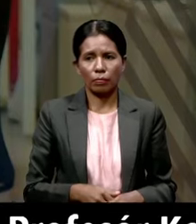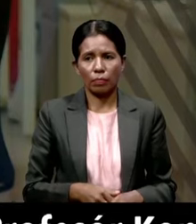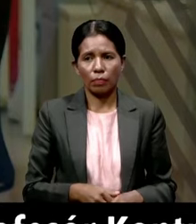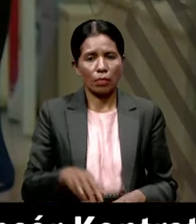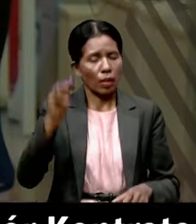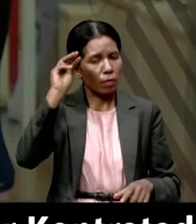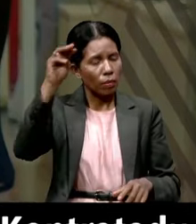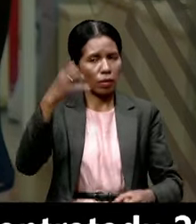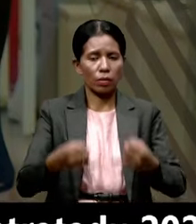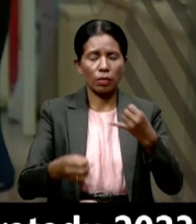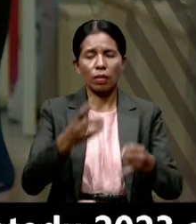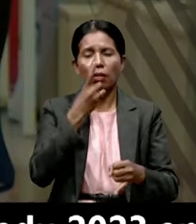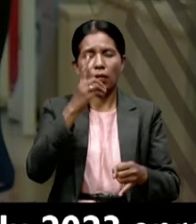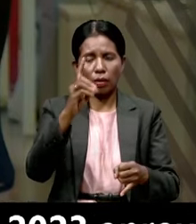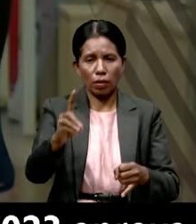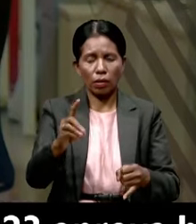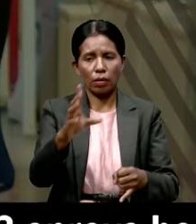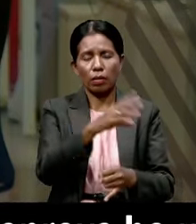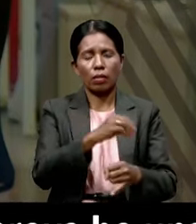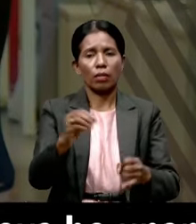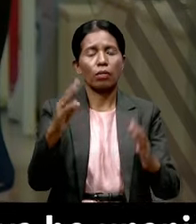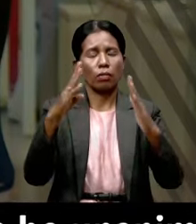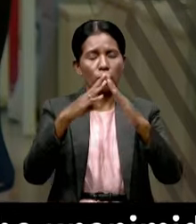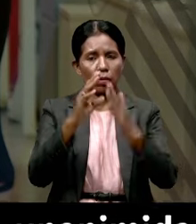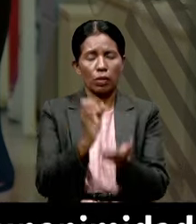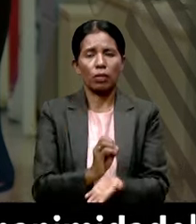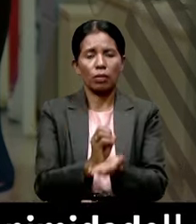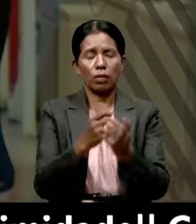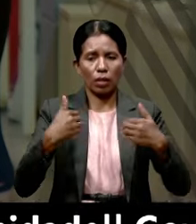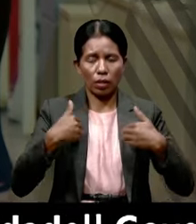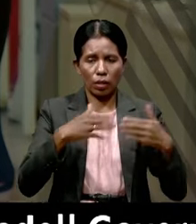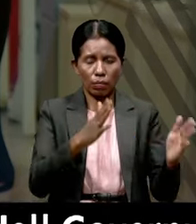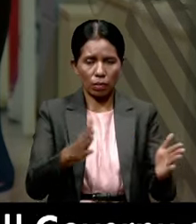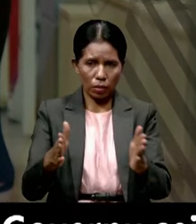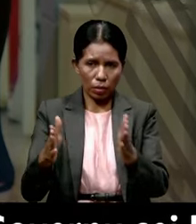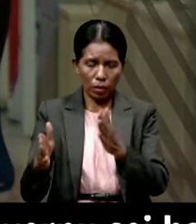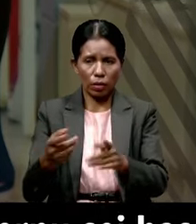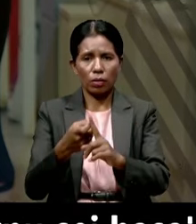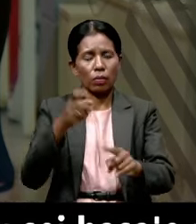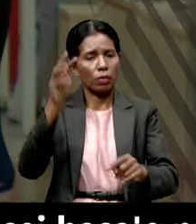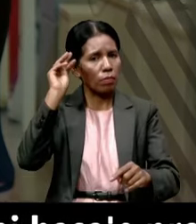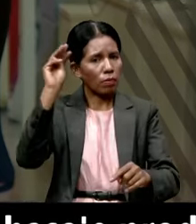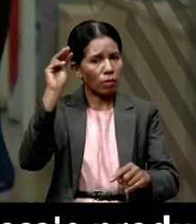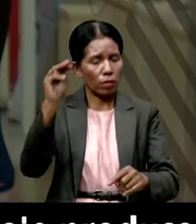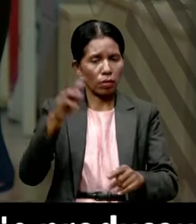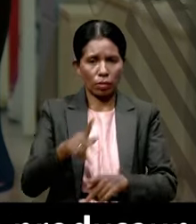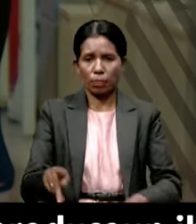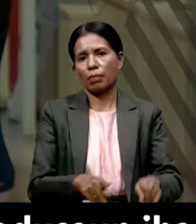Ministro de Justiça declara disputa uma ia fololo e cusi se ia processo averiguação russo Ministério